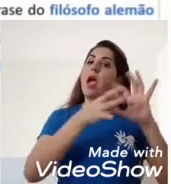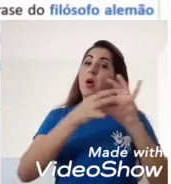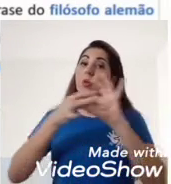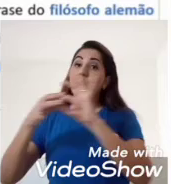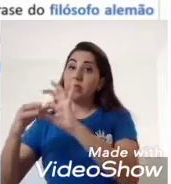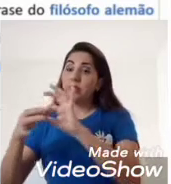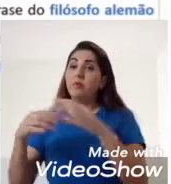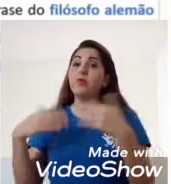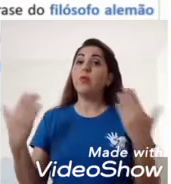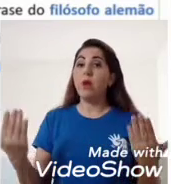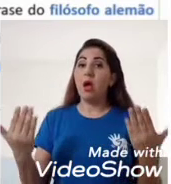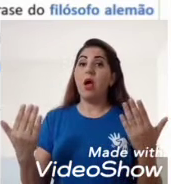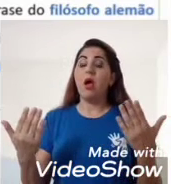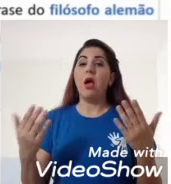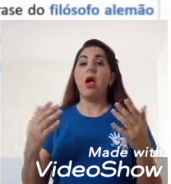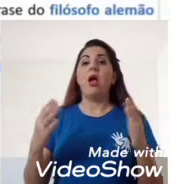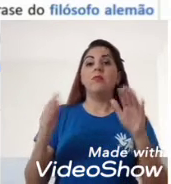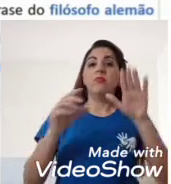de coesão, que essa coesão seja